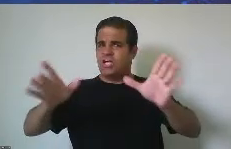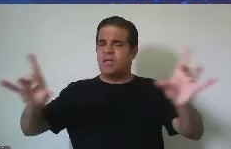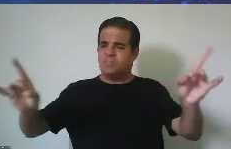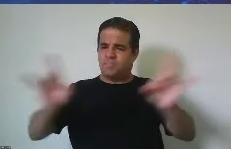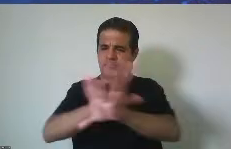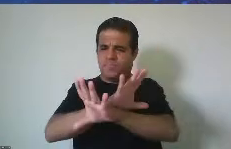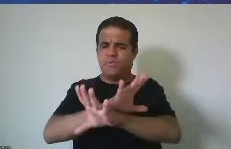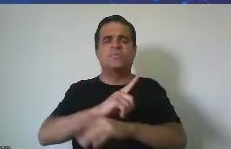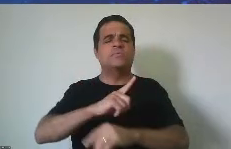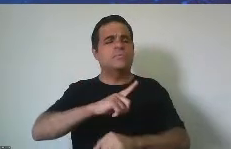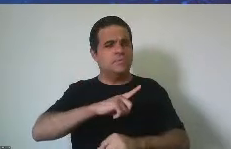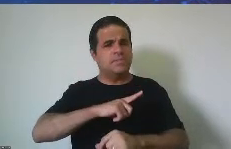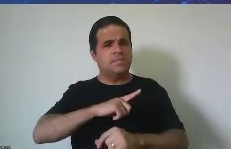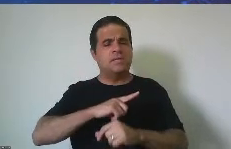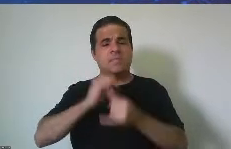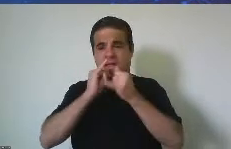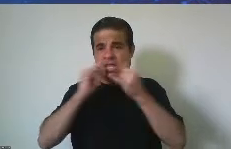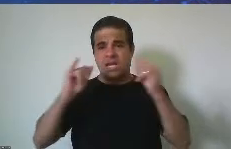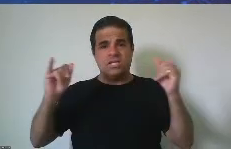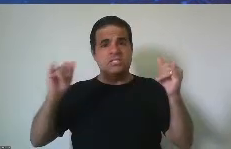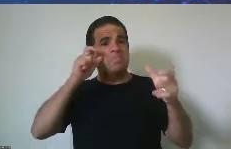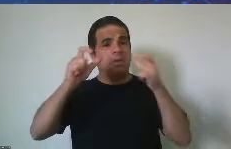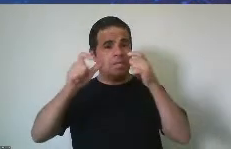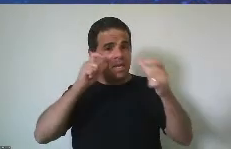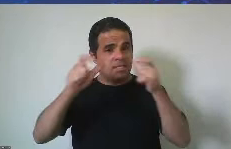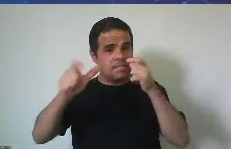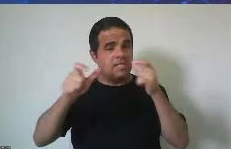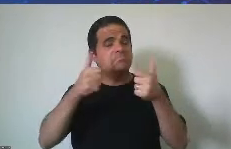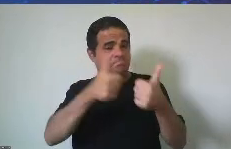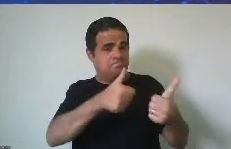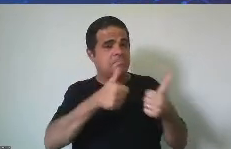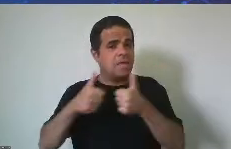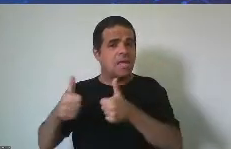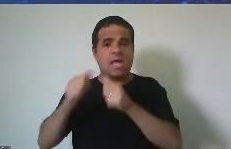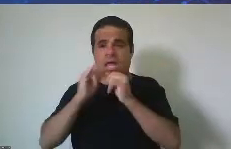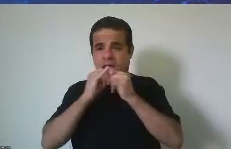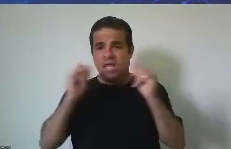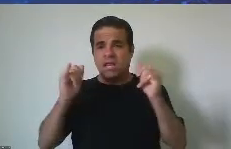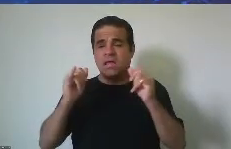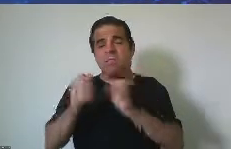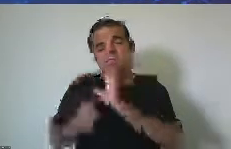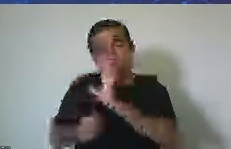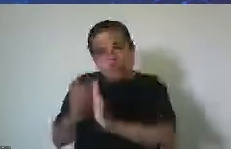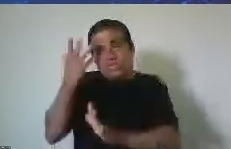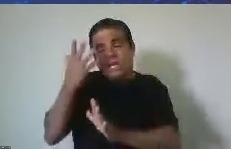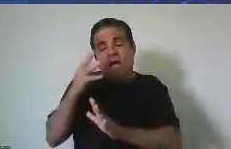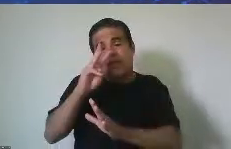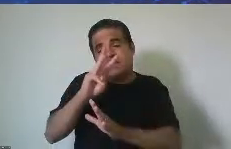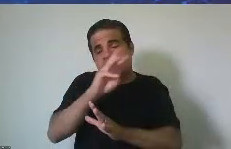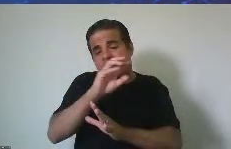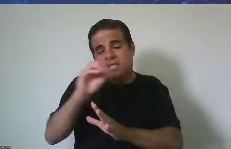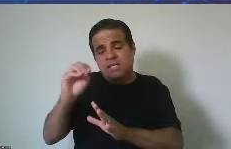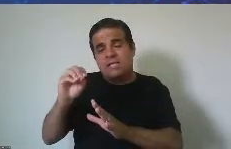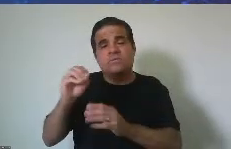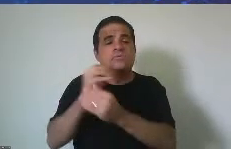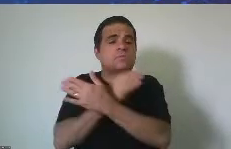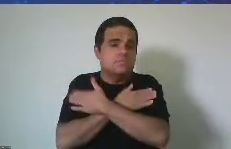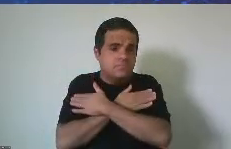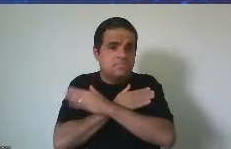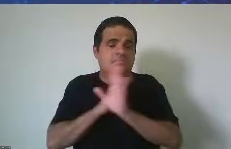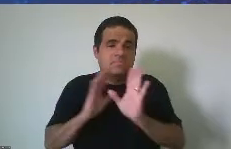temos o nascimento e a Bena interessante eu um empreendimento que vai gerar empregos capa de